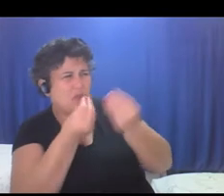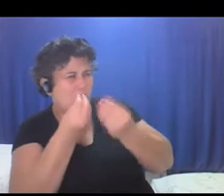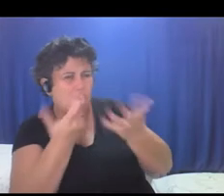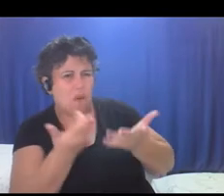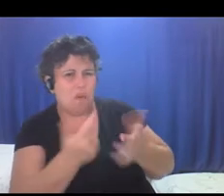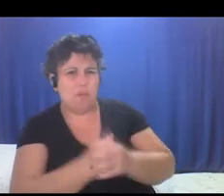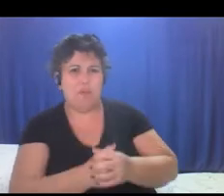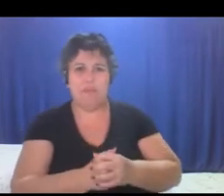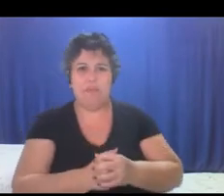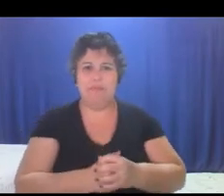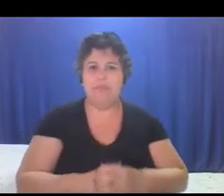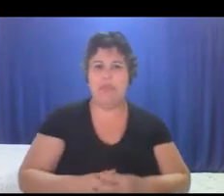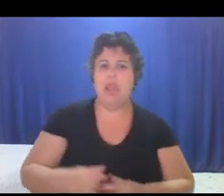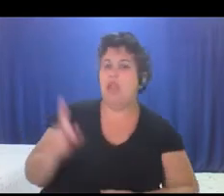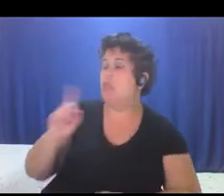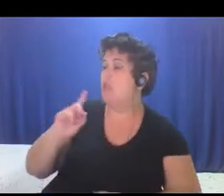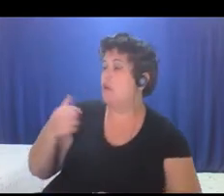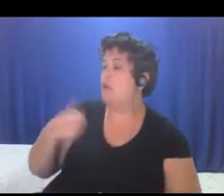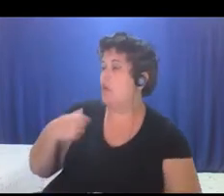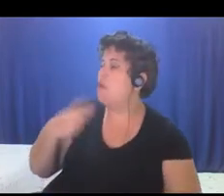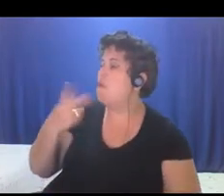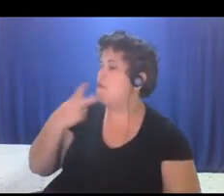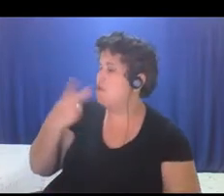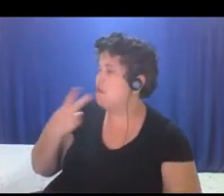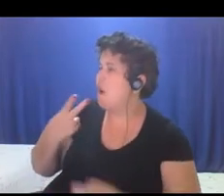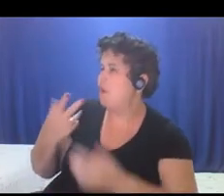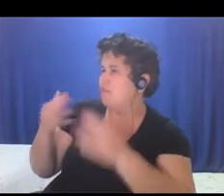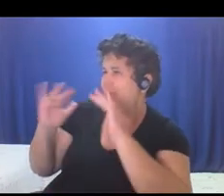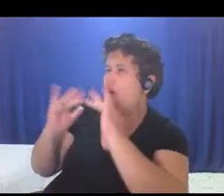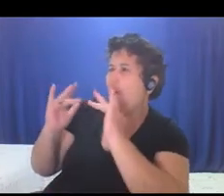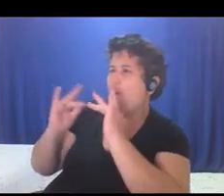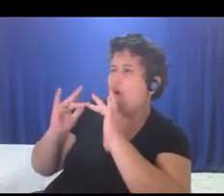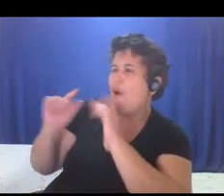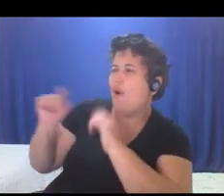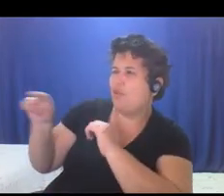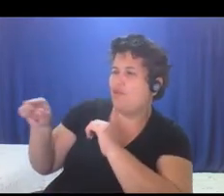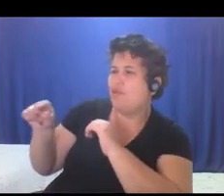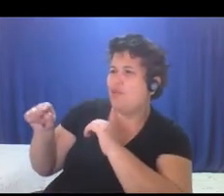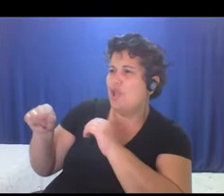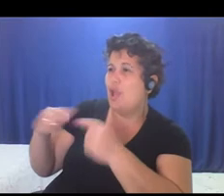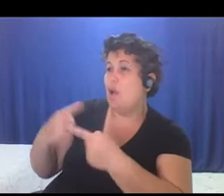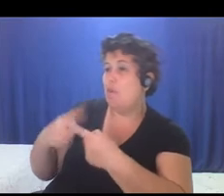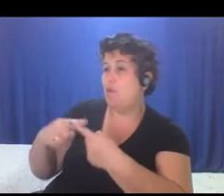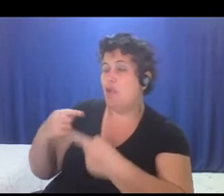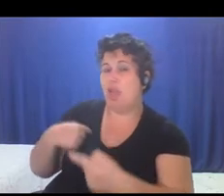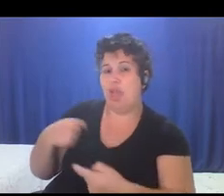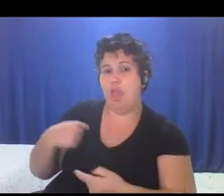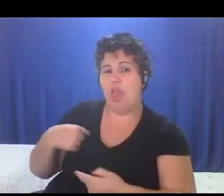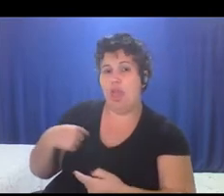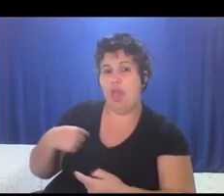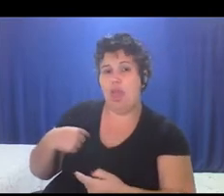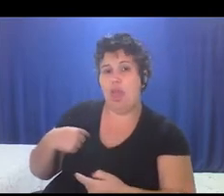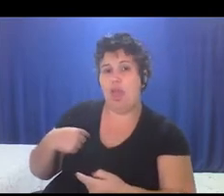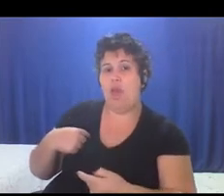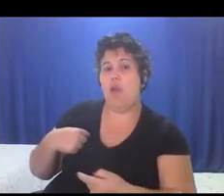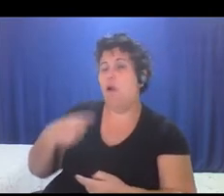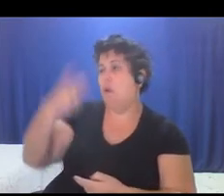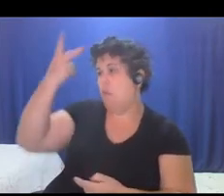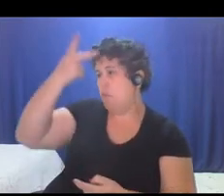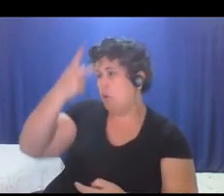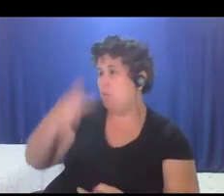eu faço das suas as minhas palavras, Mari. Eu acho muito interessante, por eu ser também uma pessoa de diversidade,